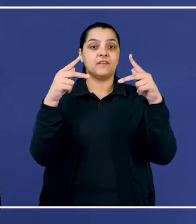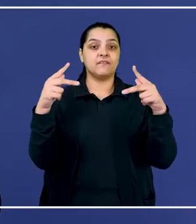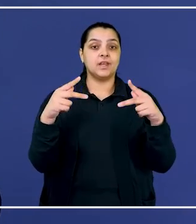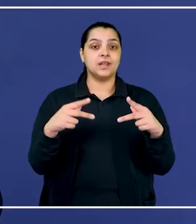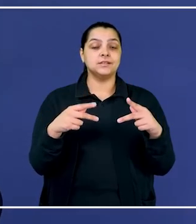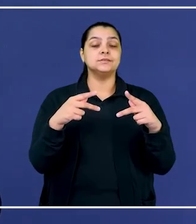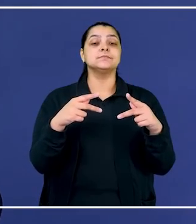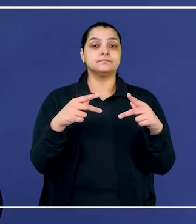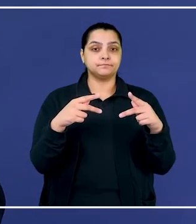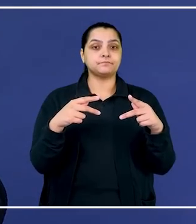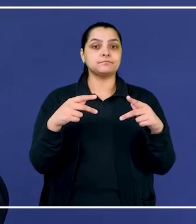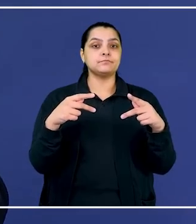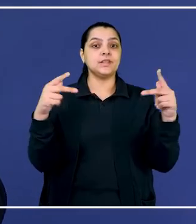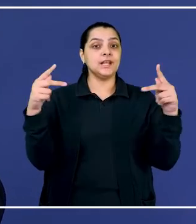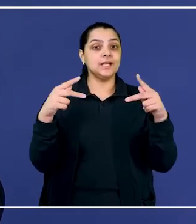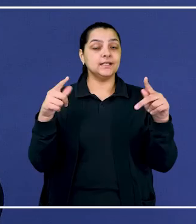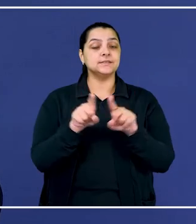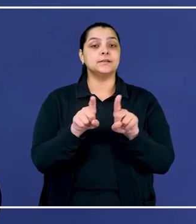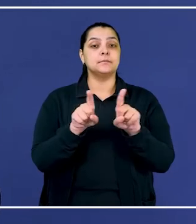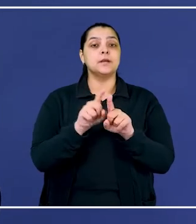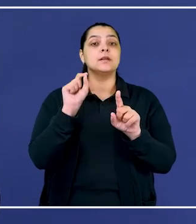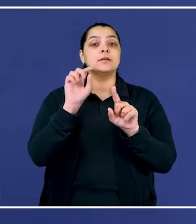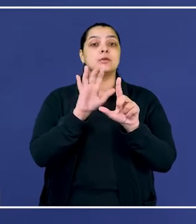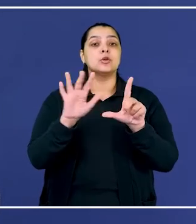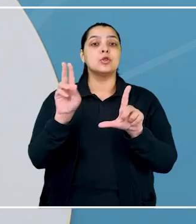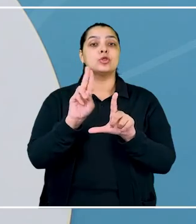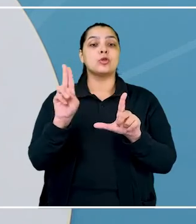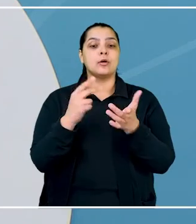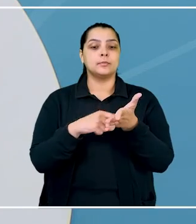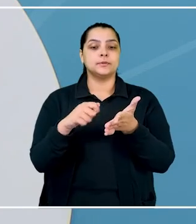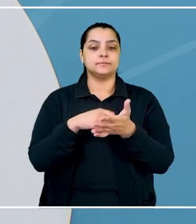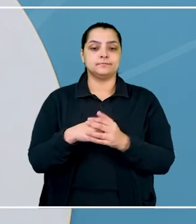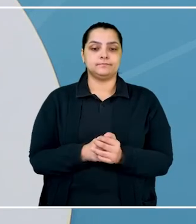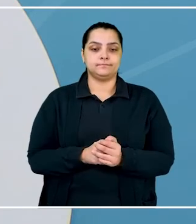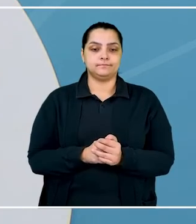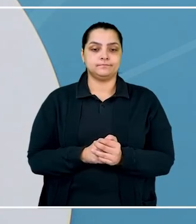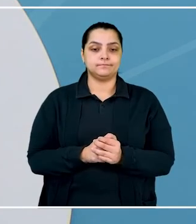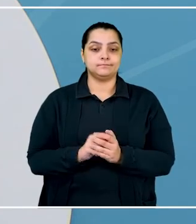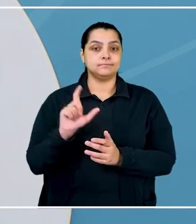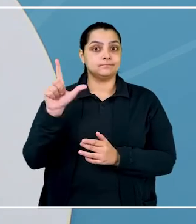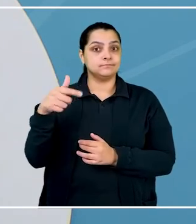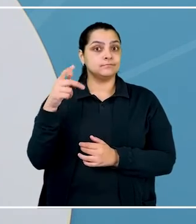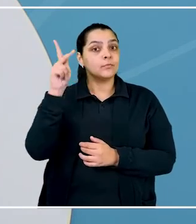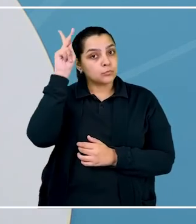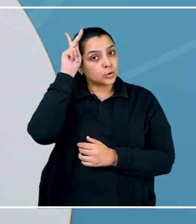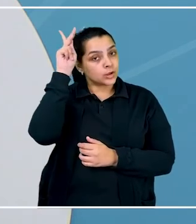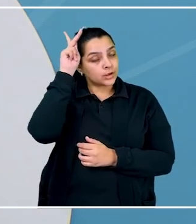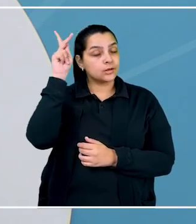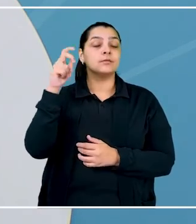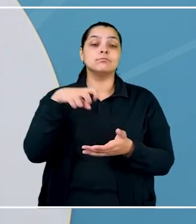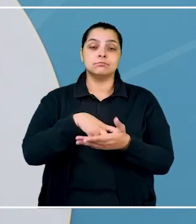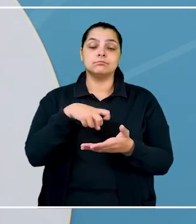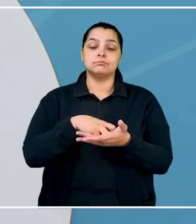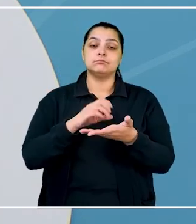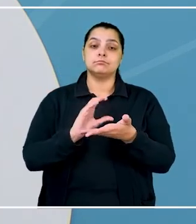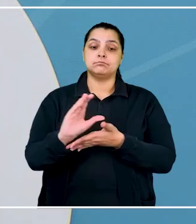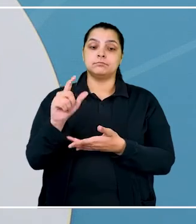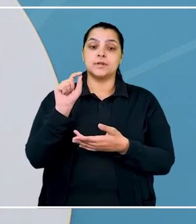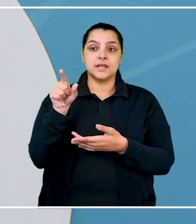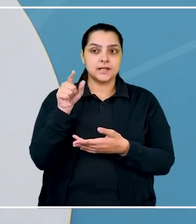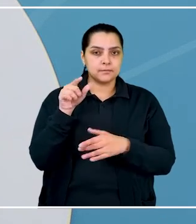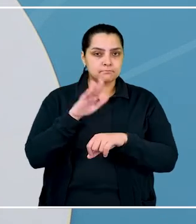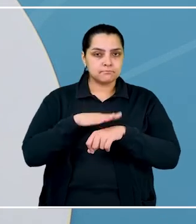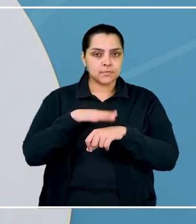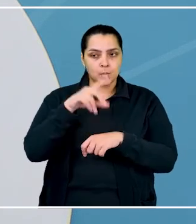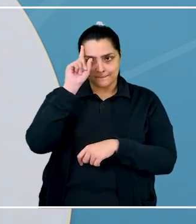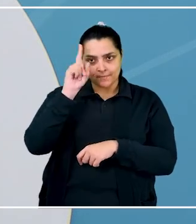referências bibliográficas e links relacionados ao assunto. E no próximo bloco, Rede Burger King é condenada a indenizar empregado